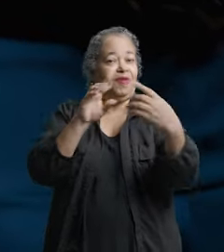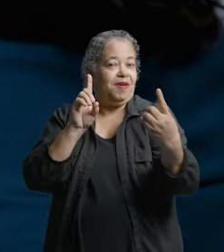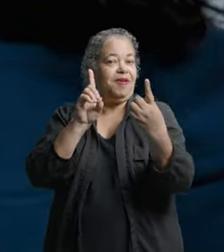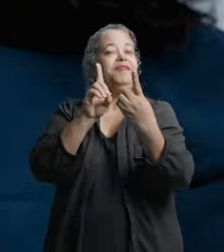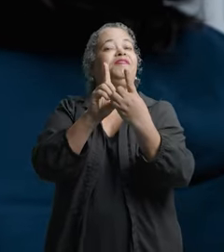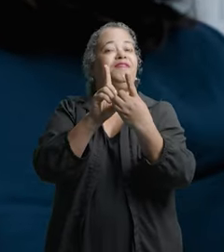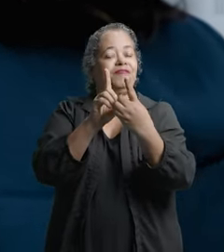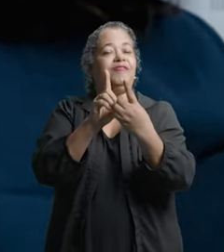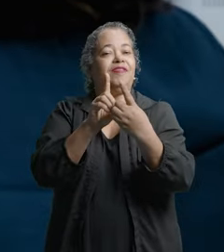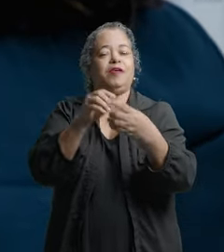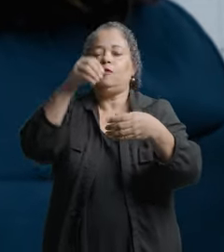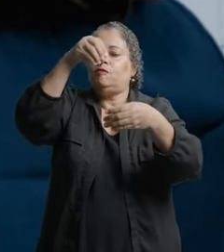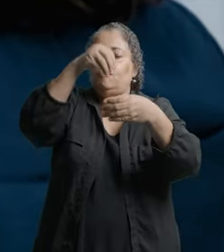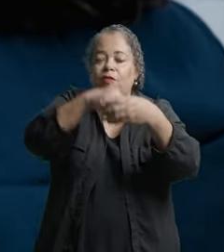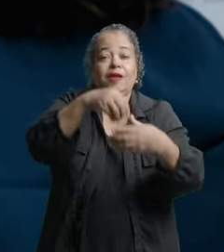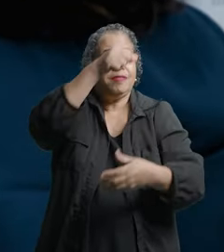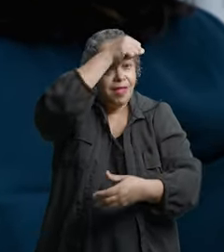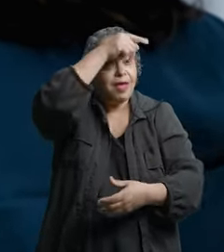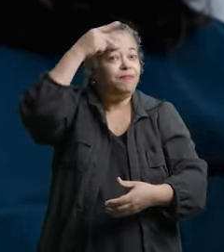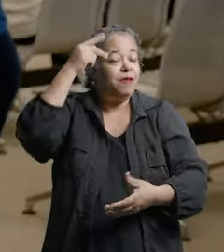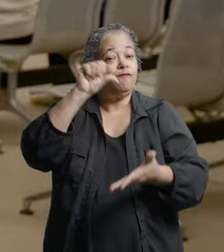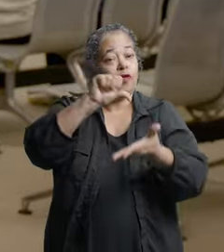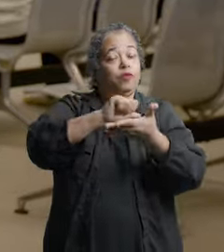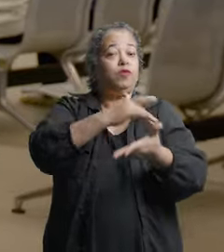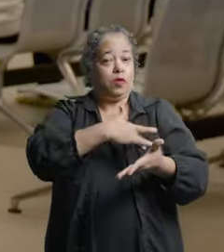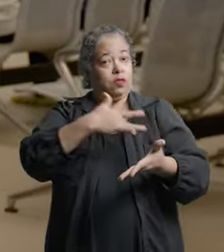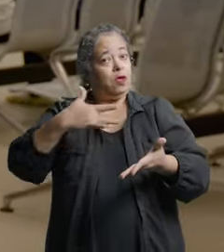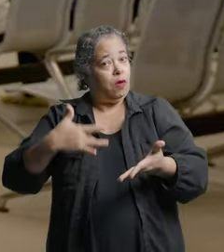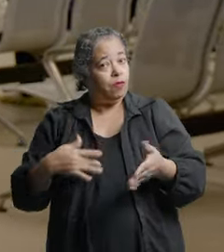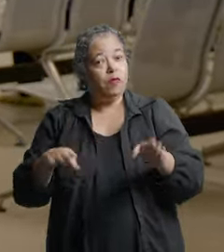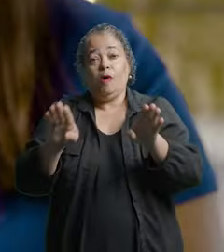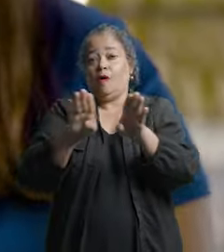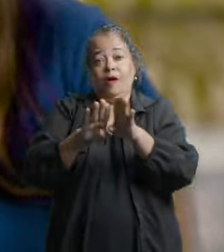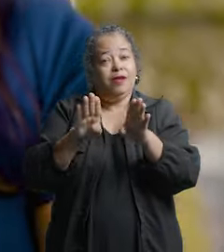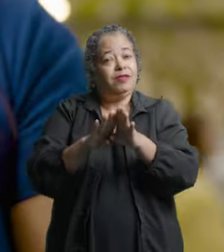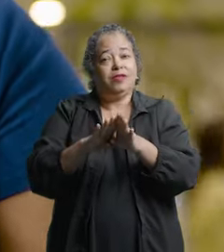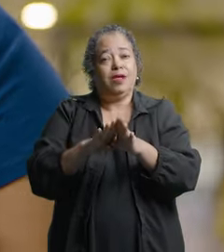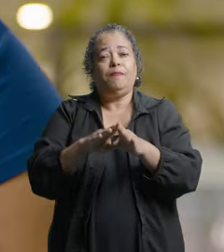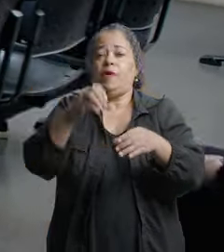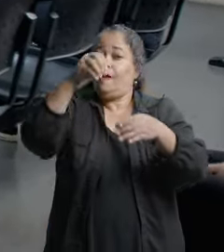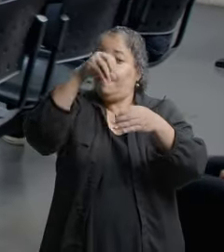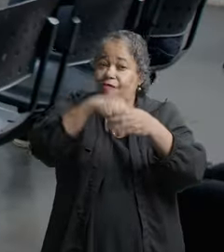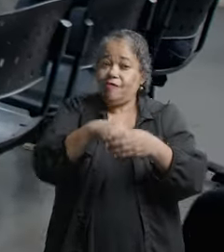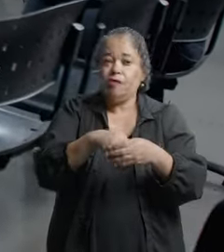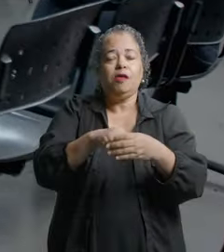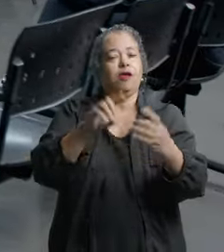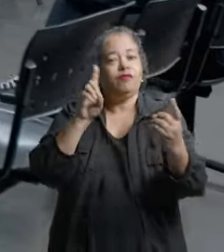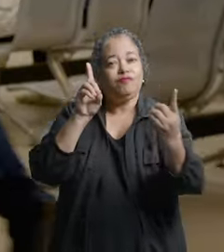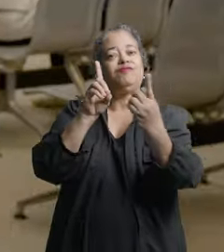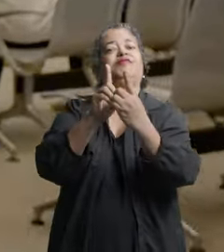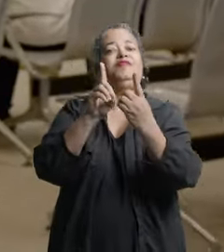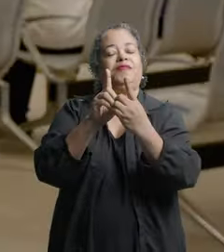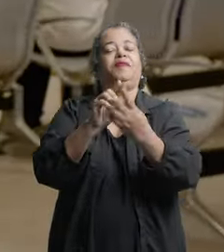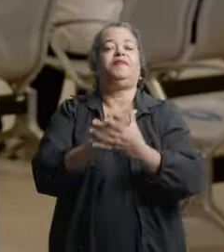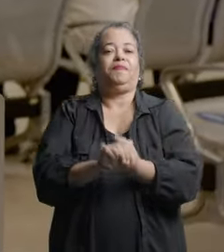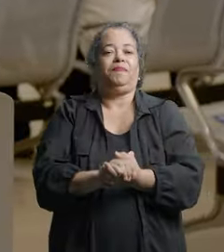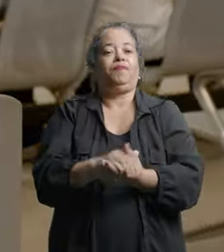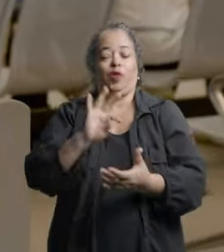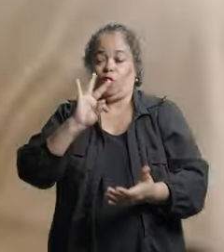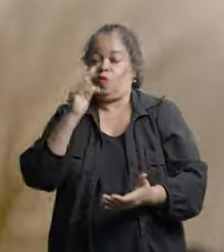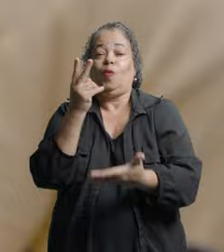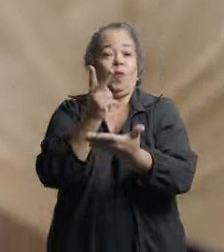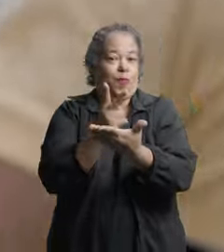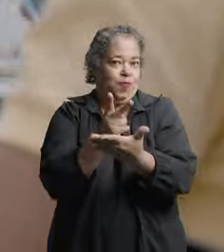bem atendidas em todas as nossas unidades de saúde. E também em todos os serviços públicos oferecidos pela